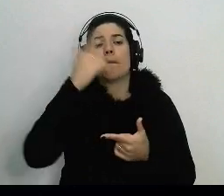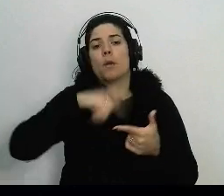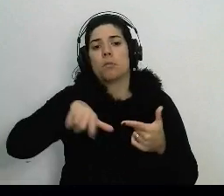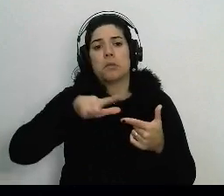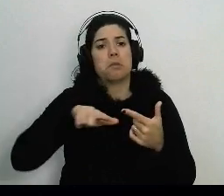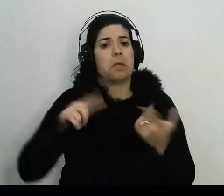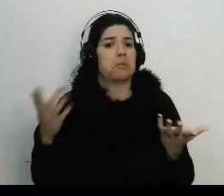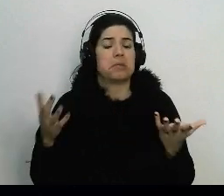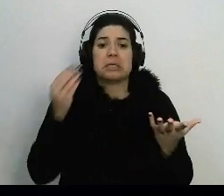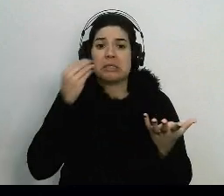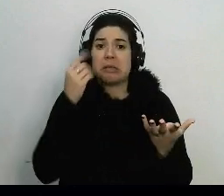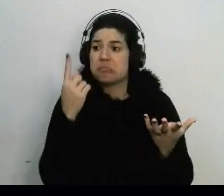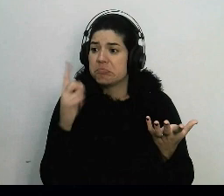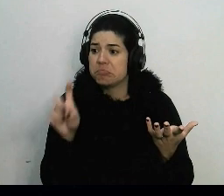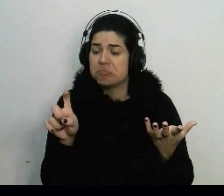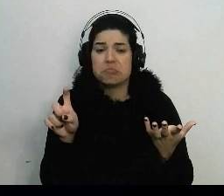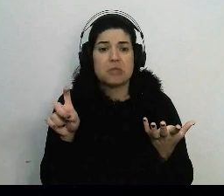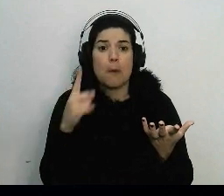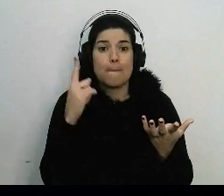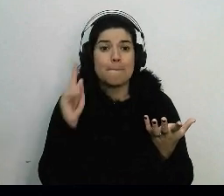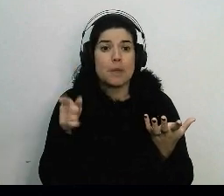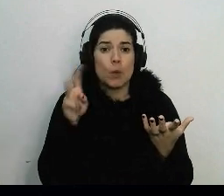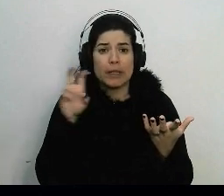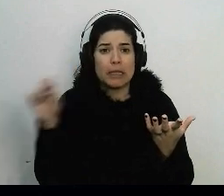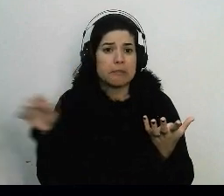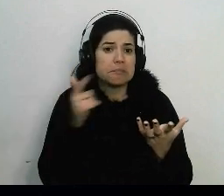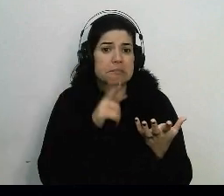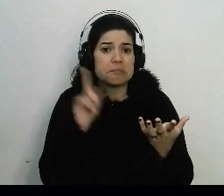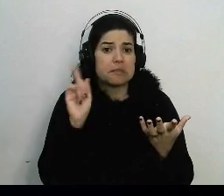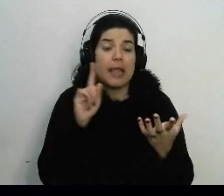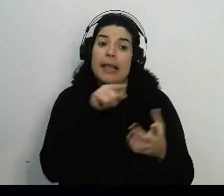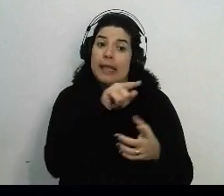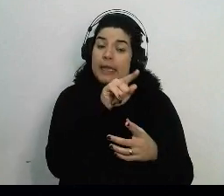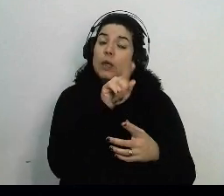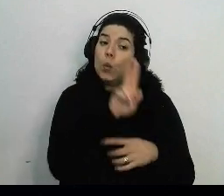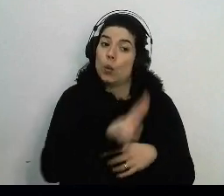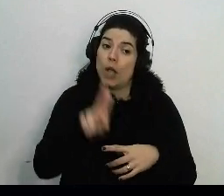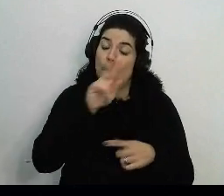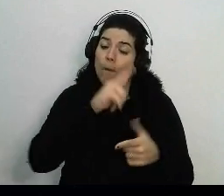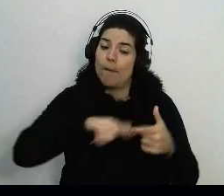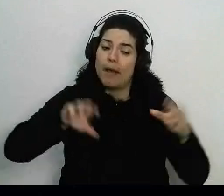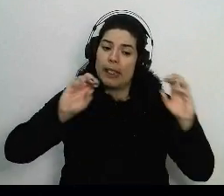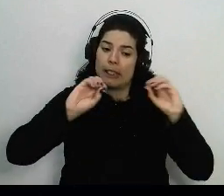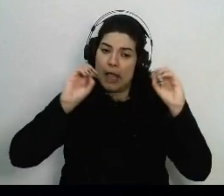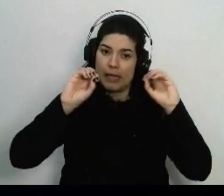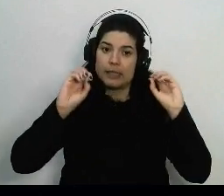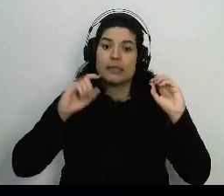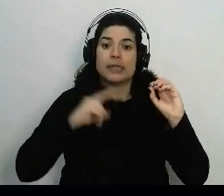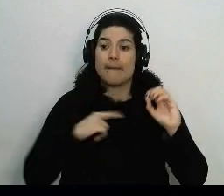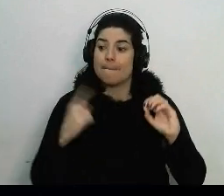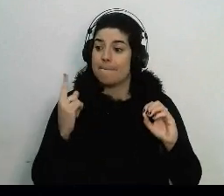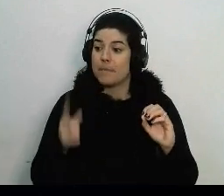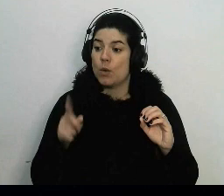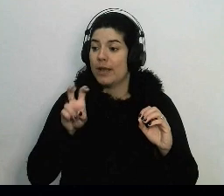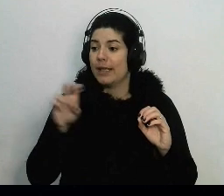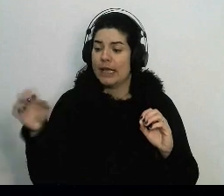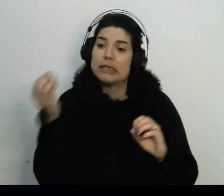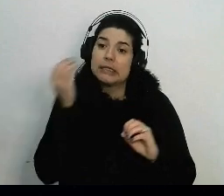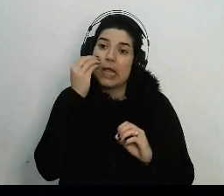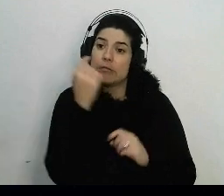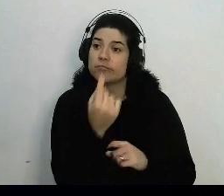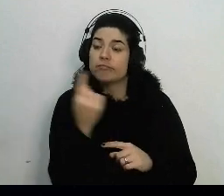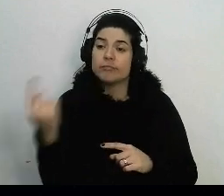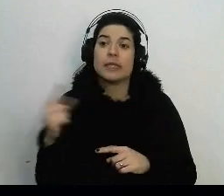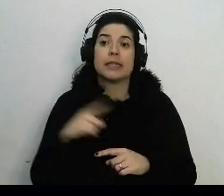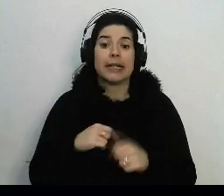testes. Você precisa garantir que o usuário não tenha problema. Então, mais do que eu ter 1.500 testes unitários, se eu tiver 10